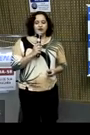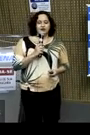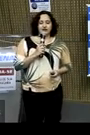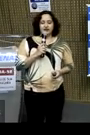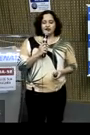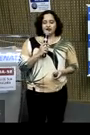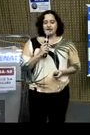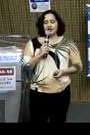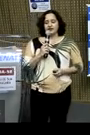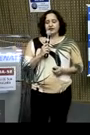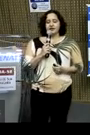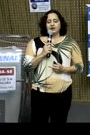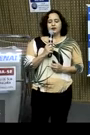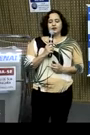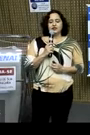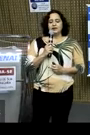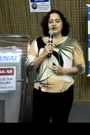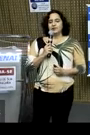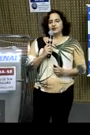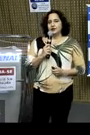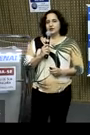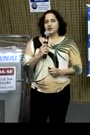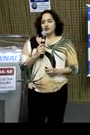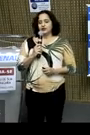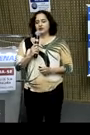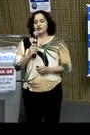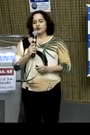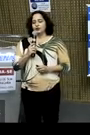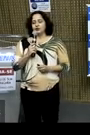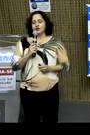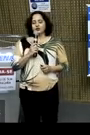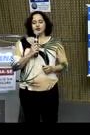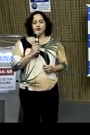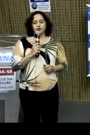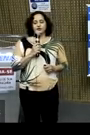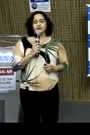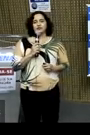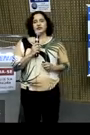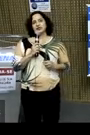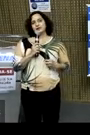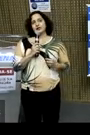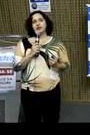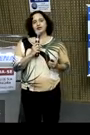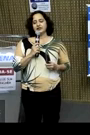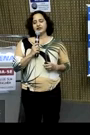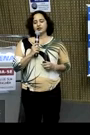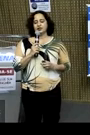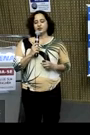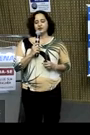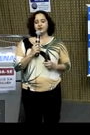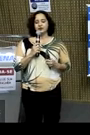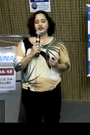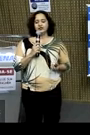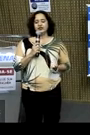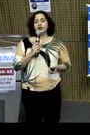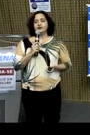As reuniões intersetoriais. No primeiro semestre, mantivemos as reuniões do Conselho Gestor, né, sempre trabalhando a questão do